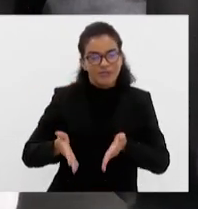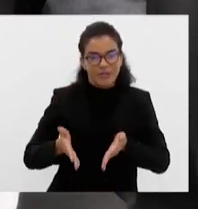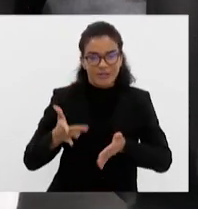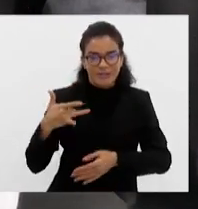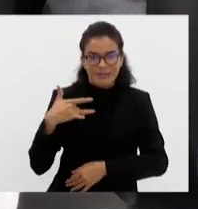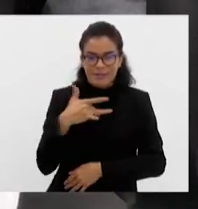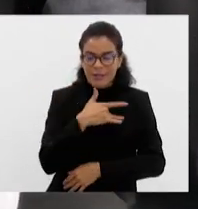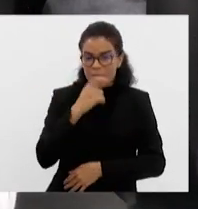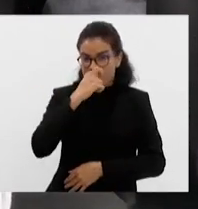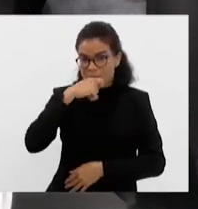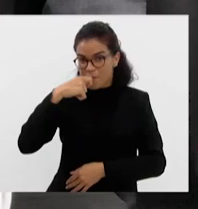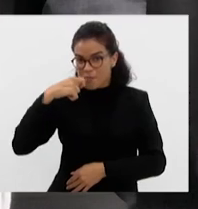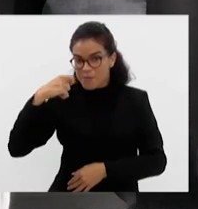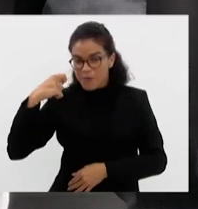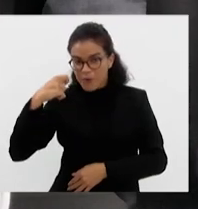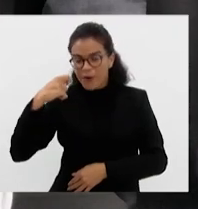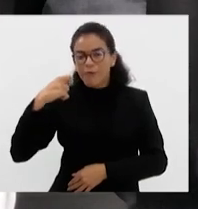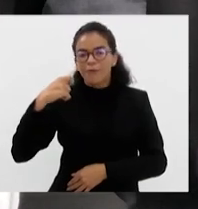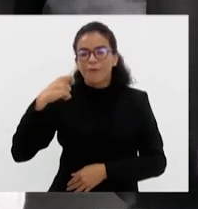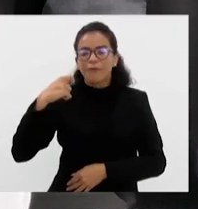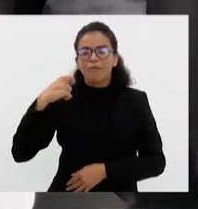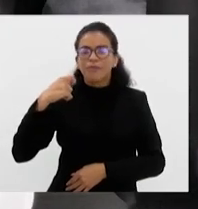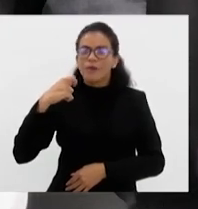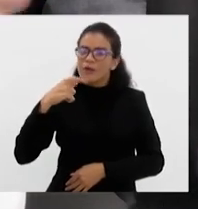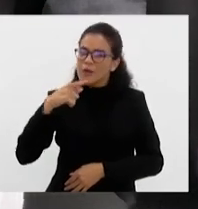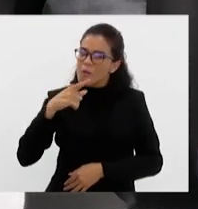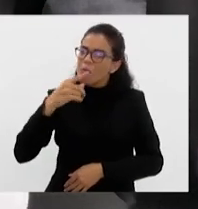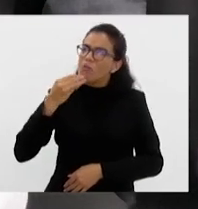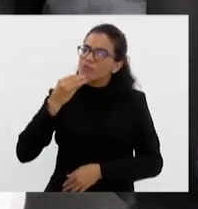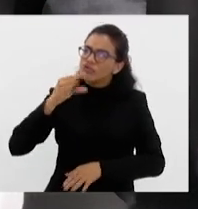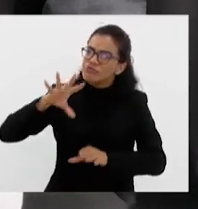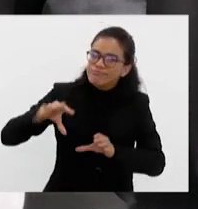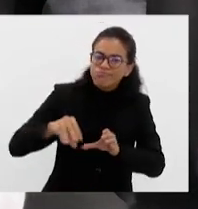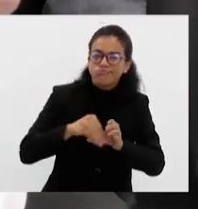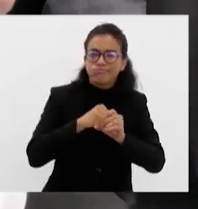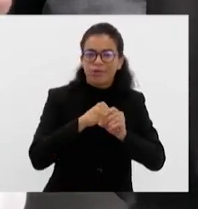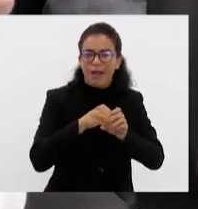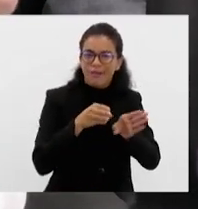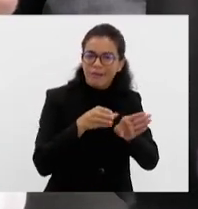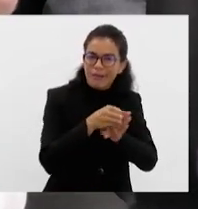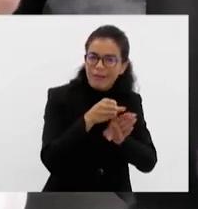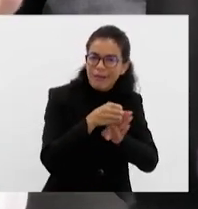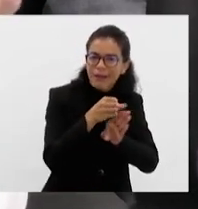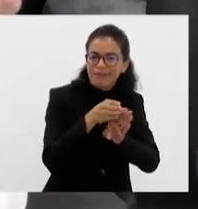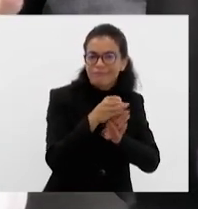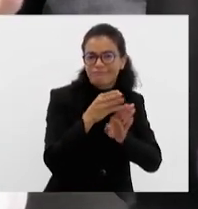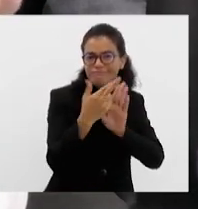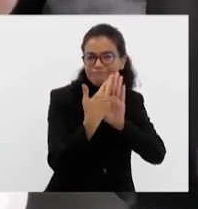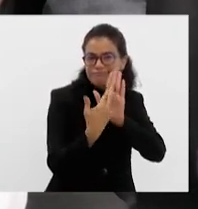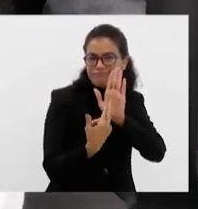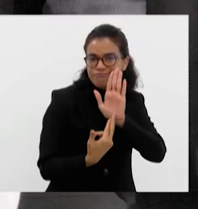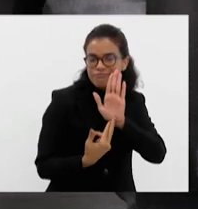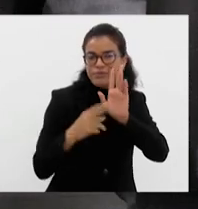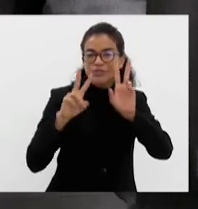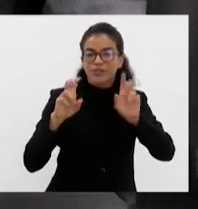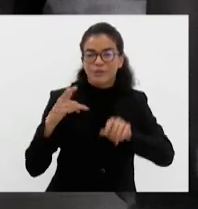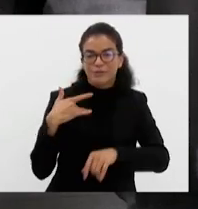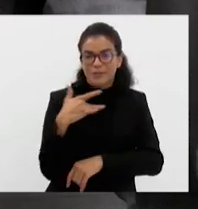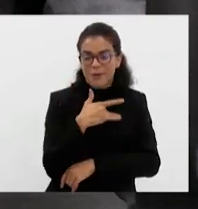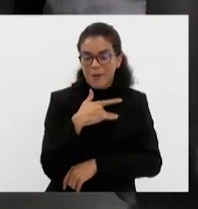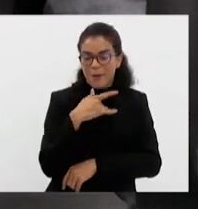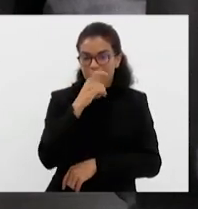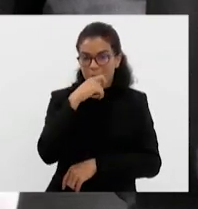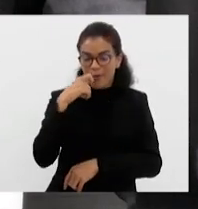não seria adequado que esse ponto fosse incorporado nas diretrizes da lei que já existe sobre saúde bucal, com um